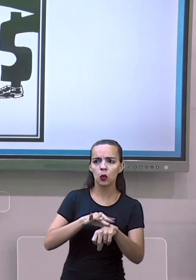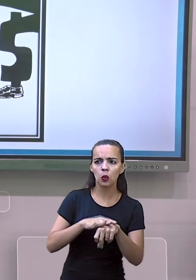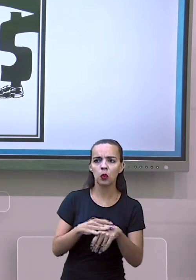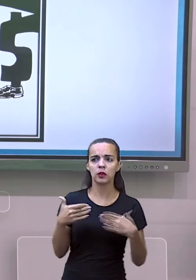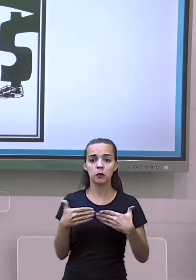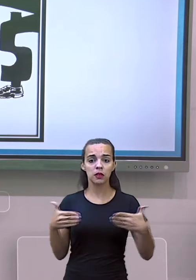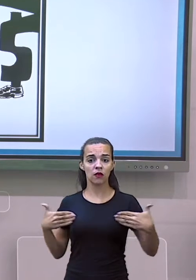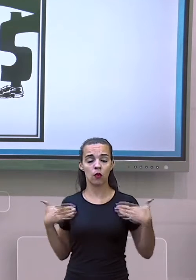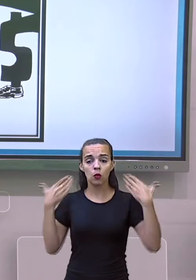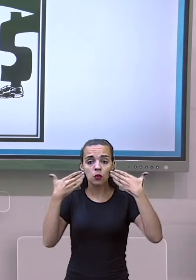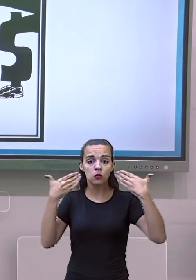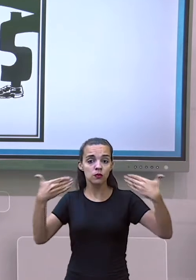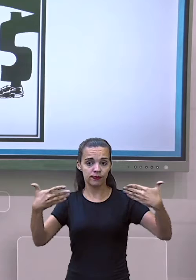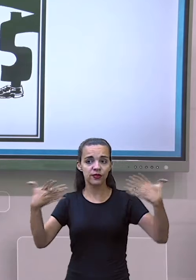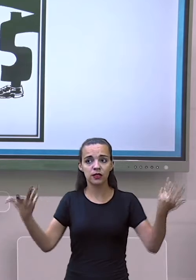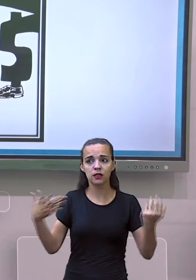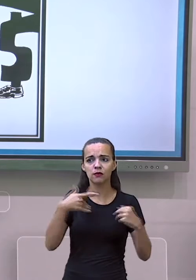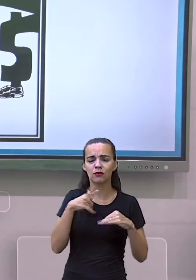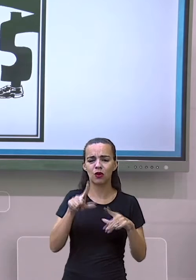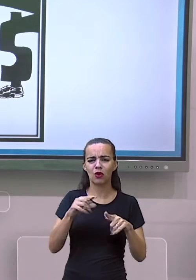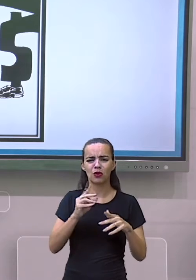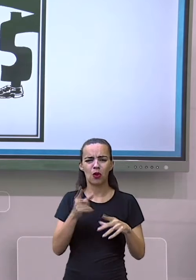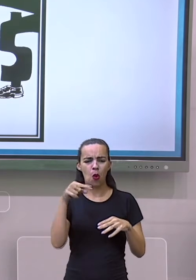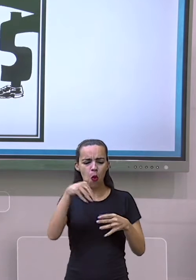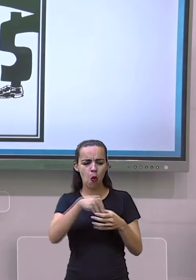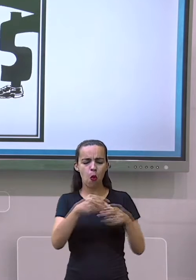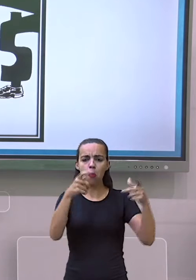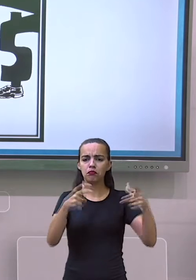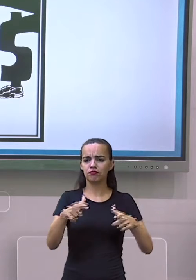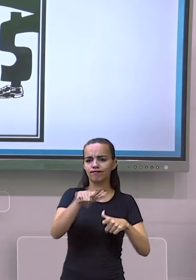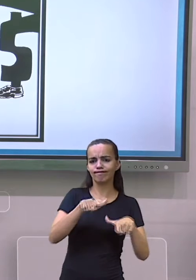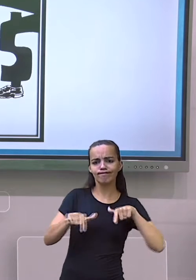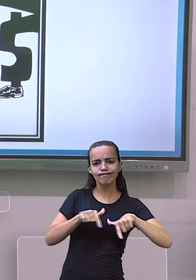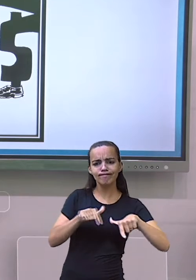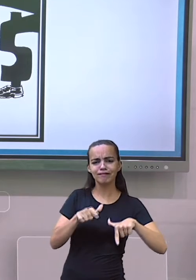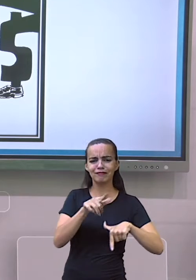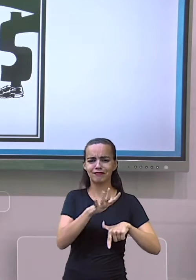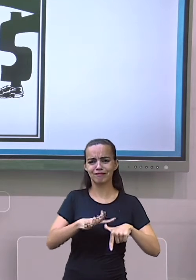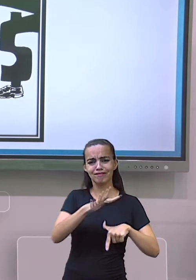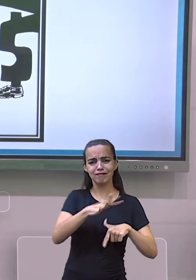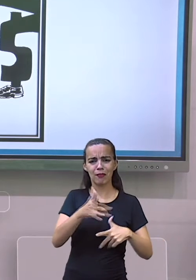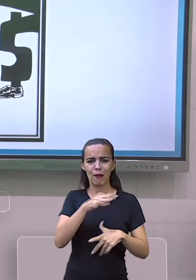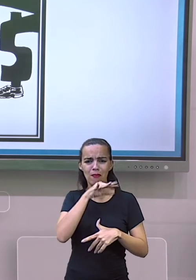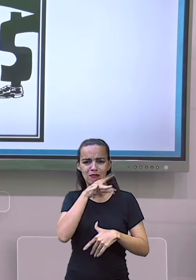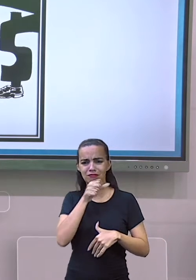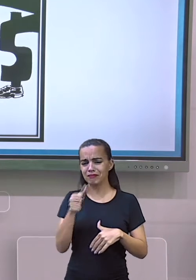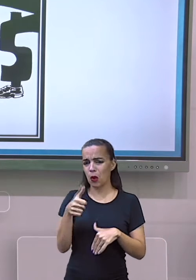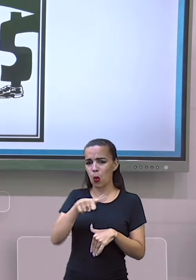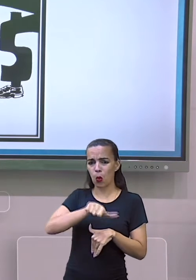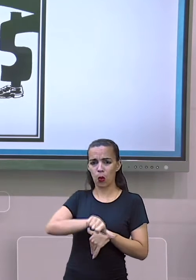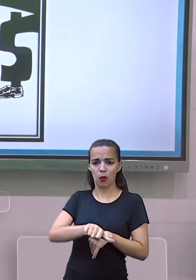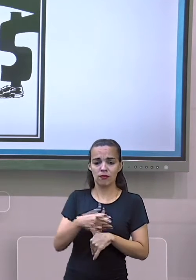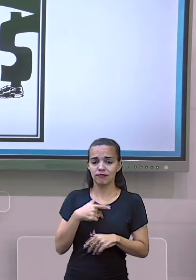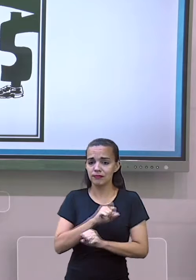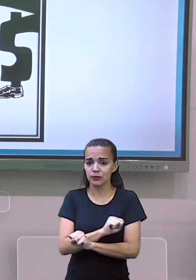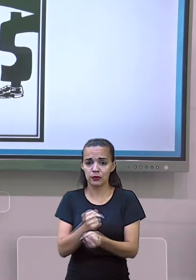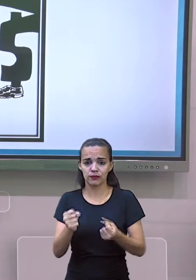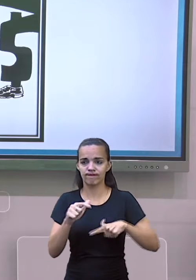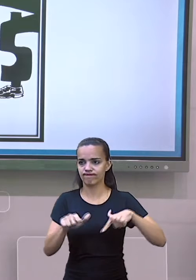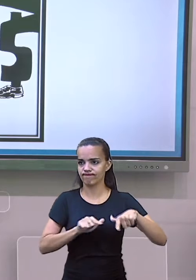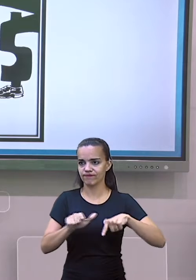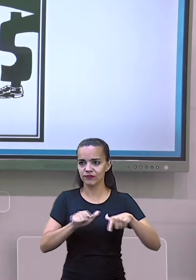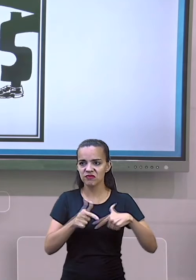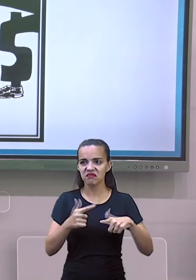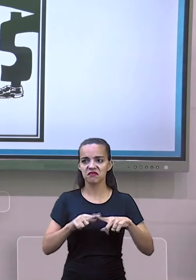da má alimentação, sequer se desenvolviam plenamente para a vida adulta, tendo sua expectativa